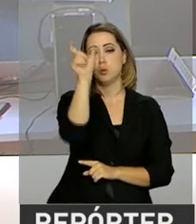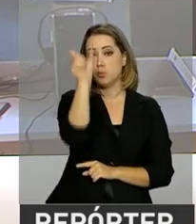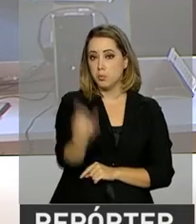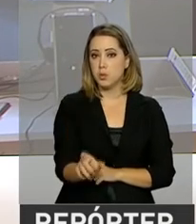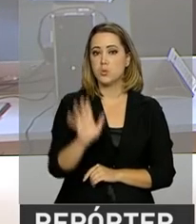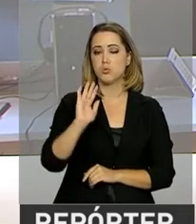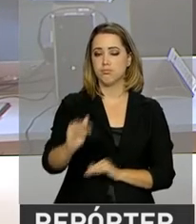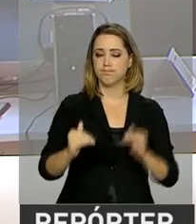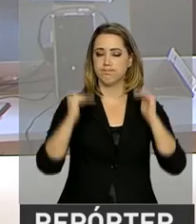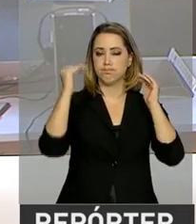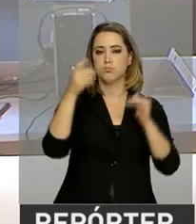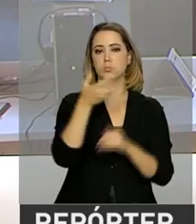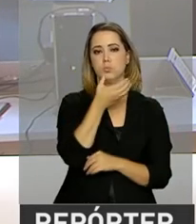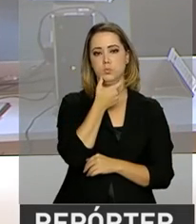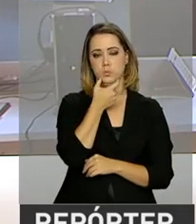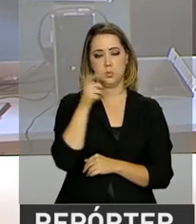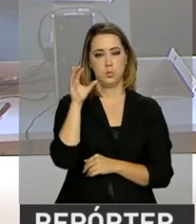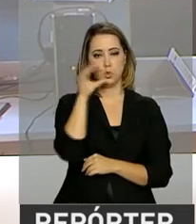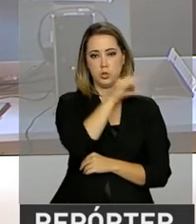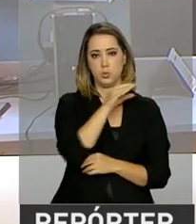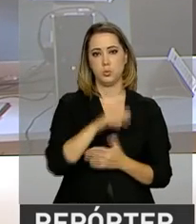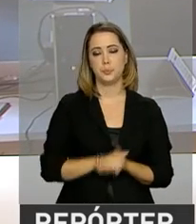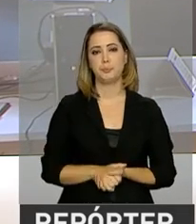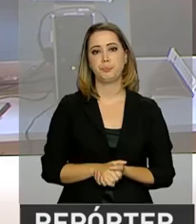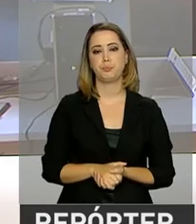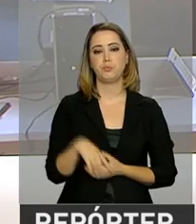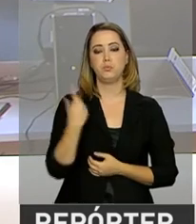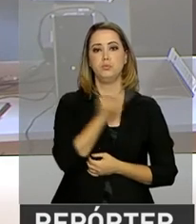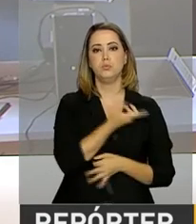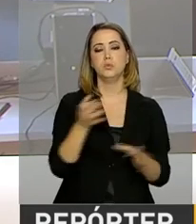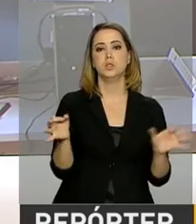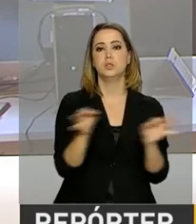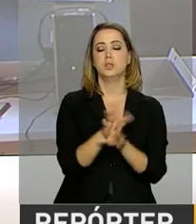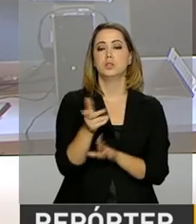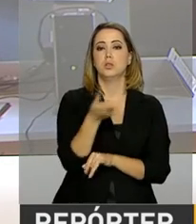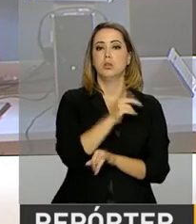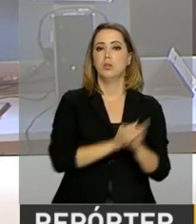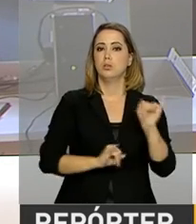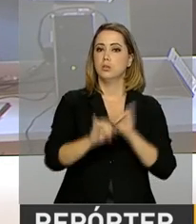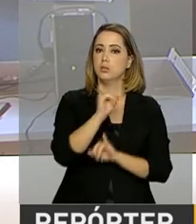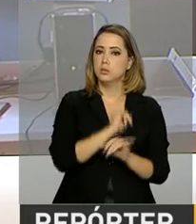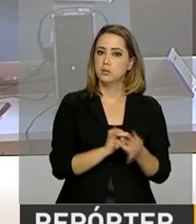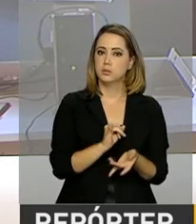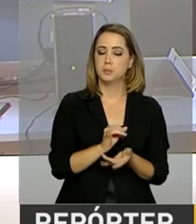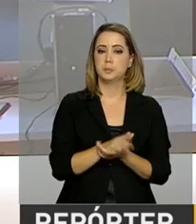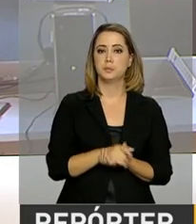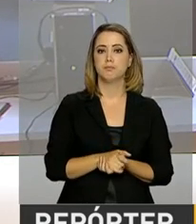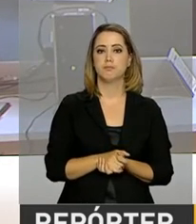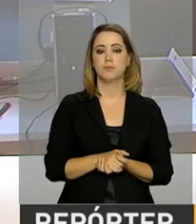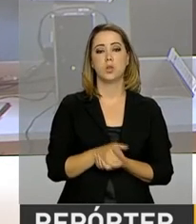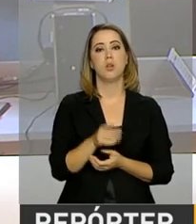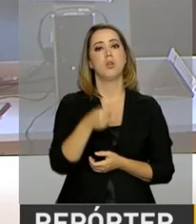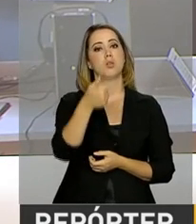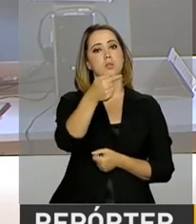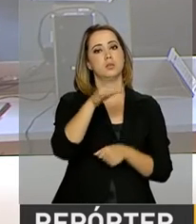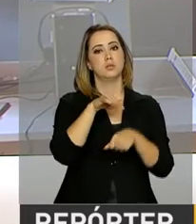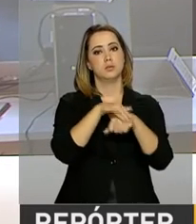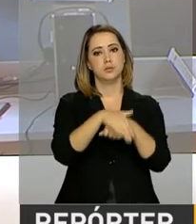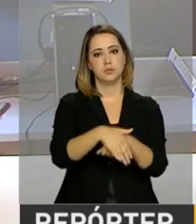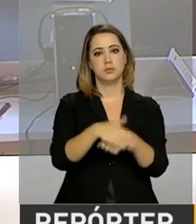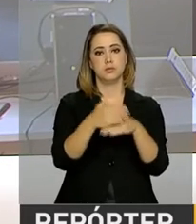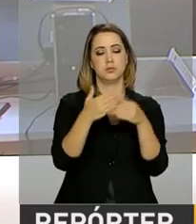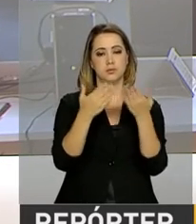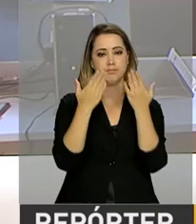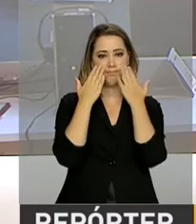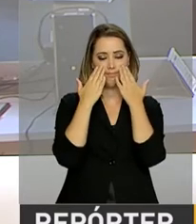adultos nós ficamos por aqui podemos voltar a qualquer momento com novas informações ou às sete da noite